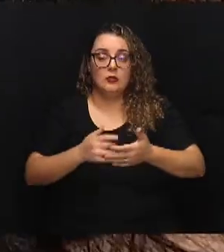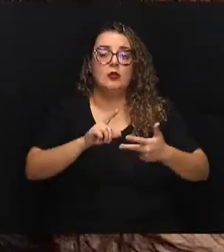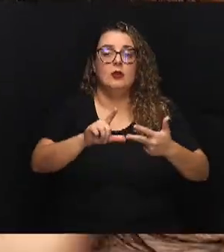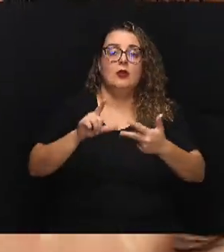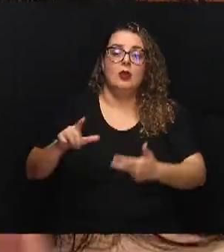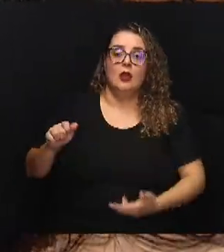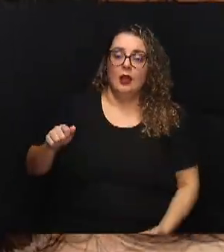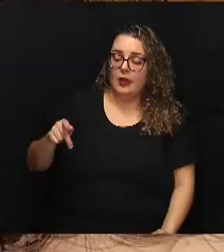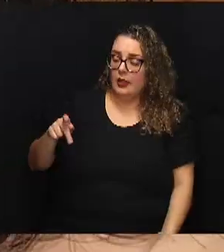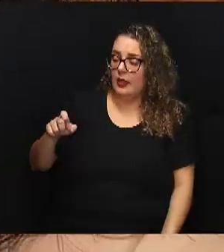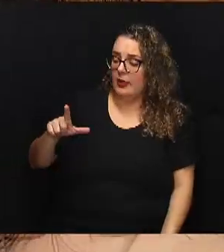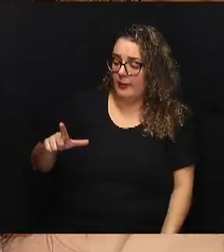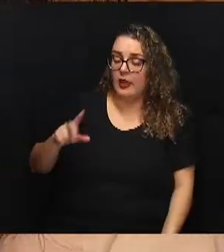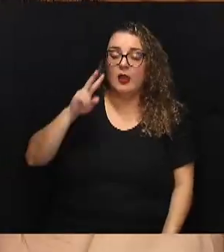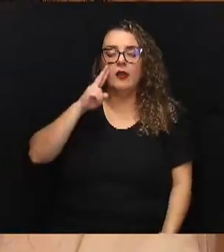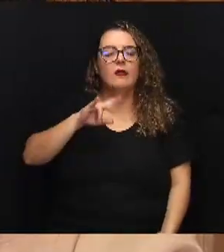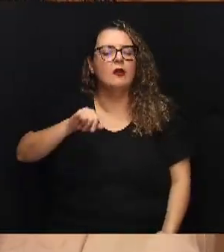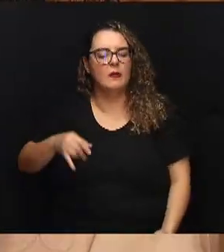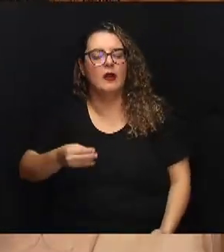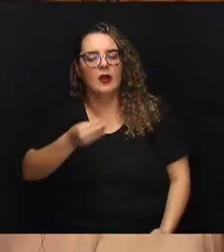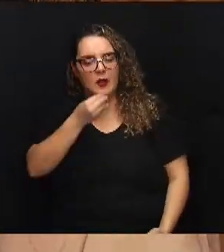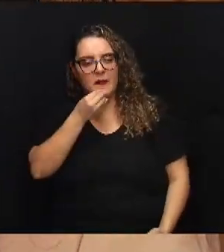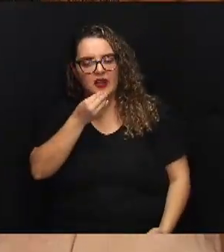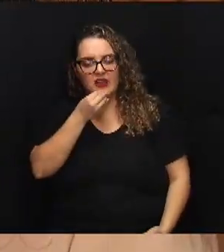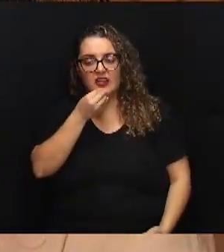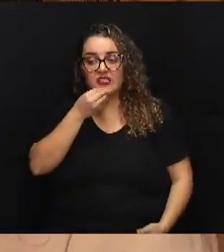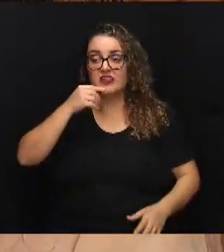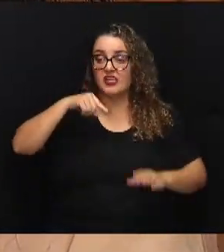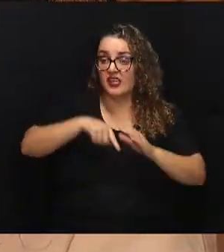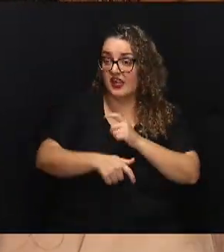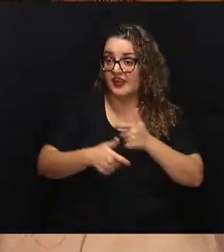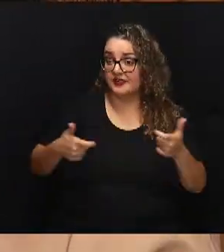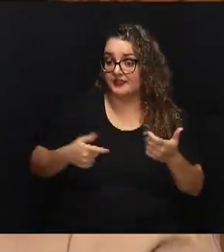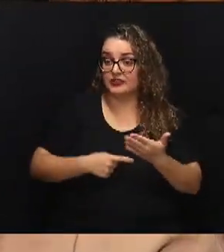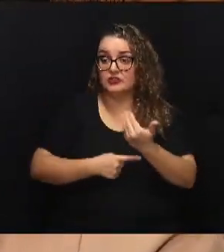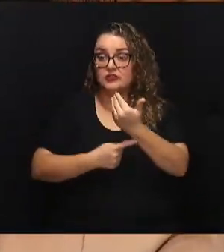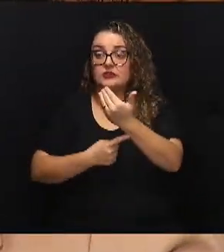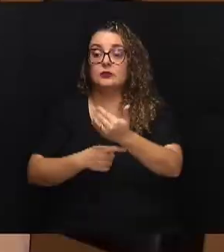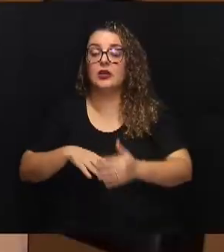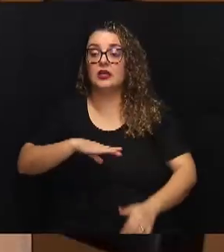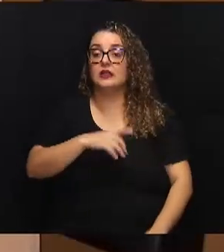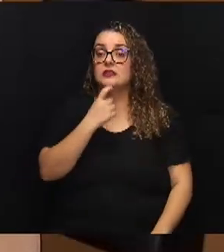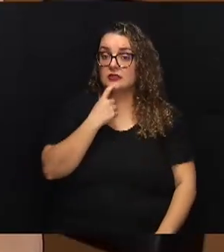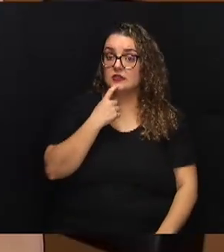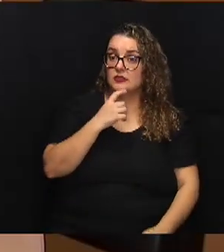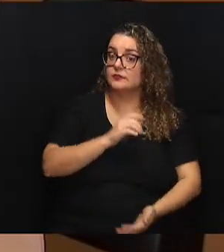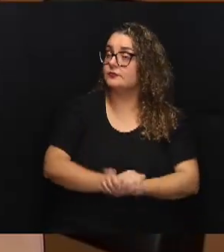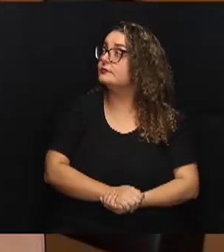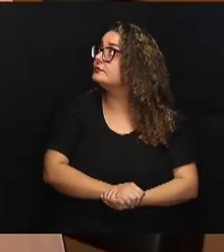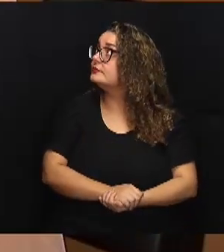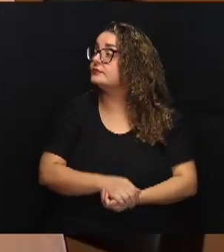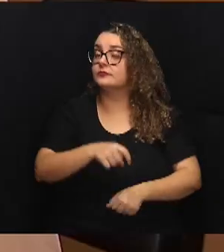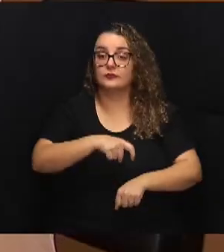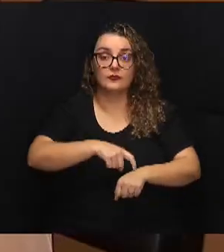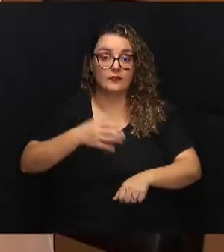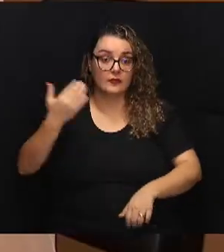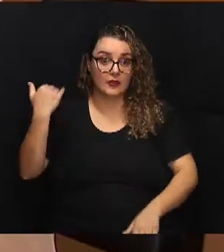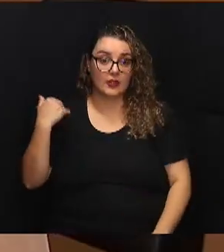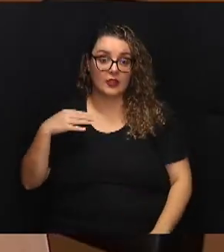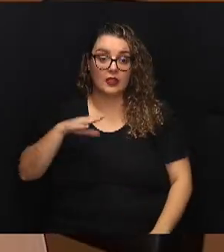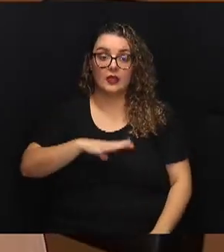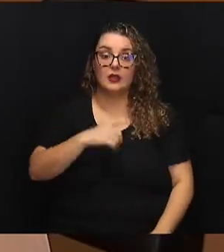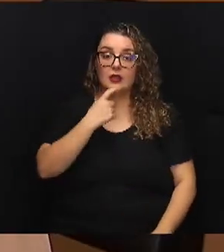APEL, viu uma oportunidade de avanço tecnológico para Campinas. Naquele momento, Campinas já